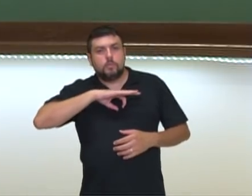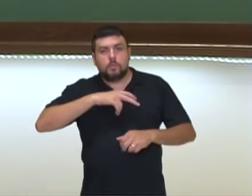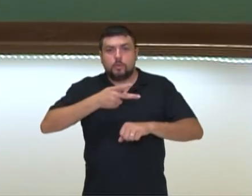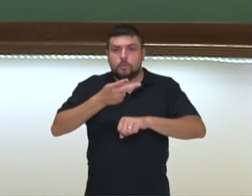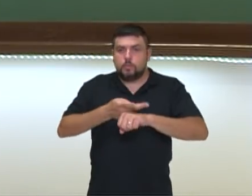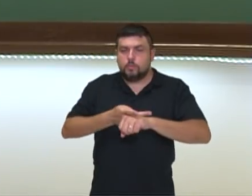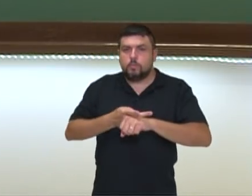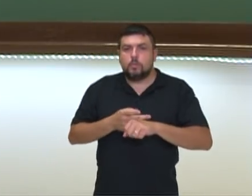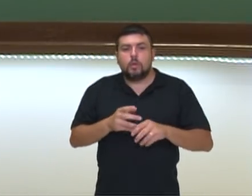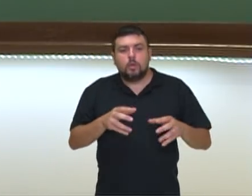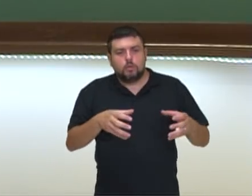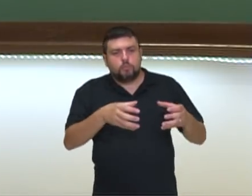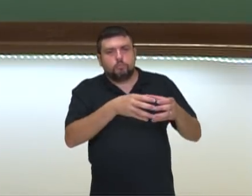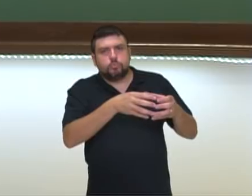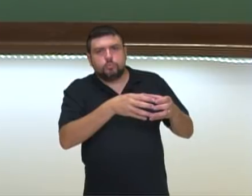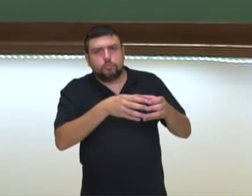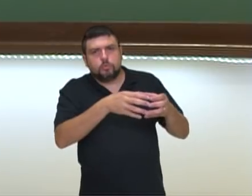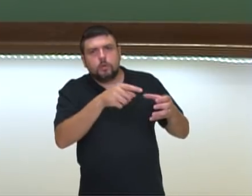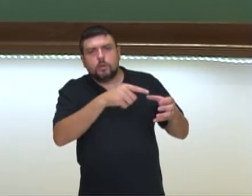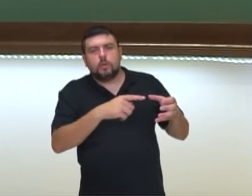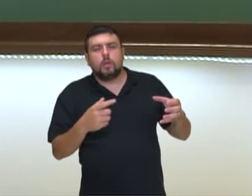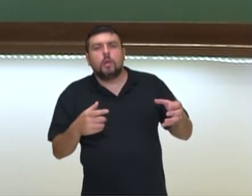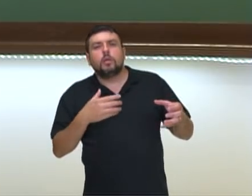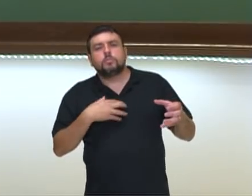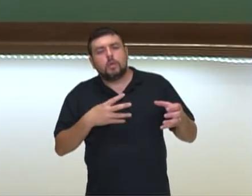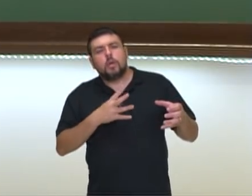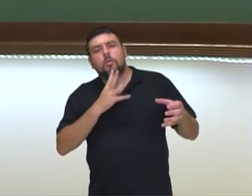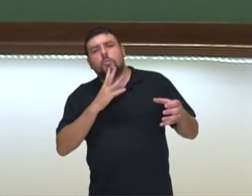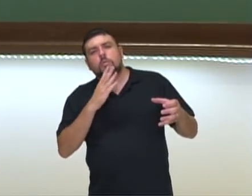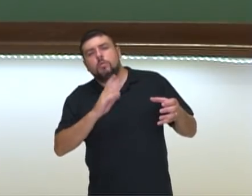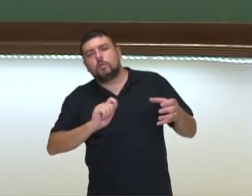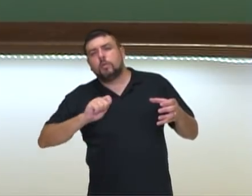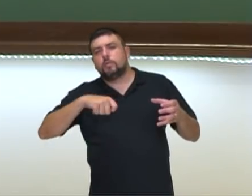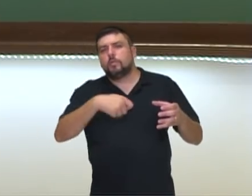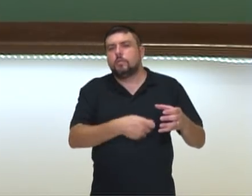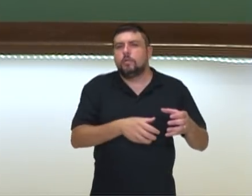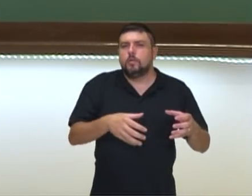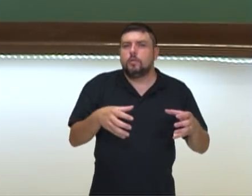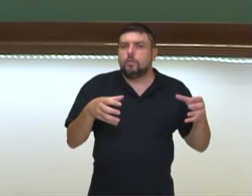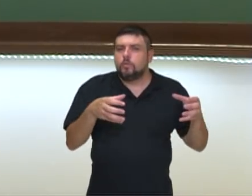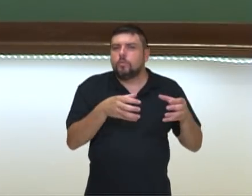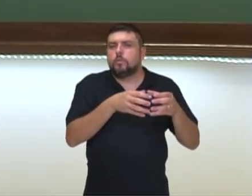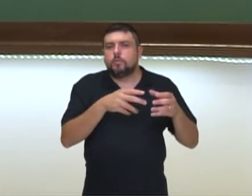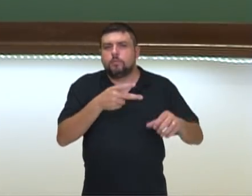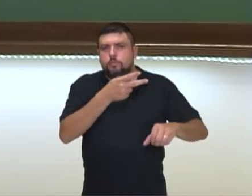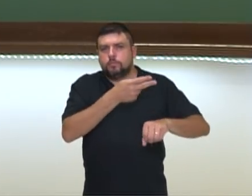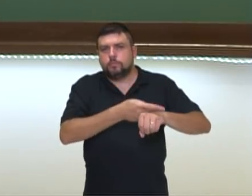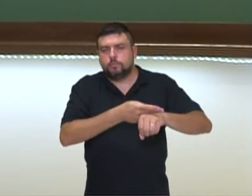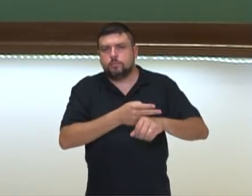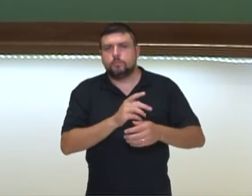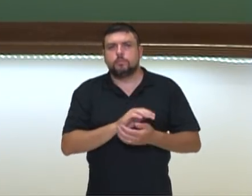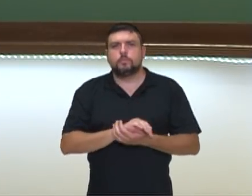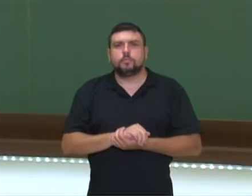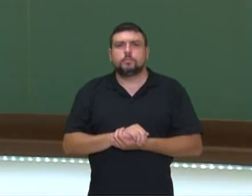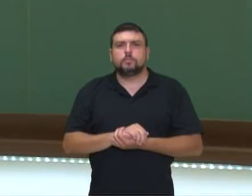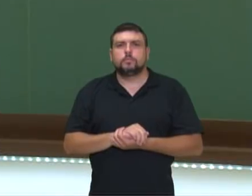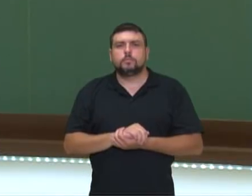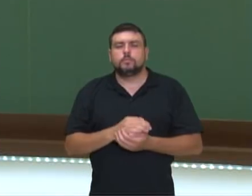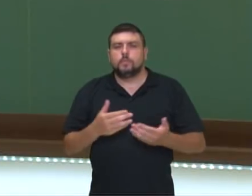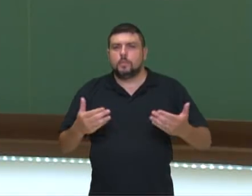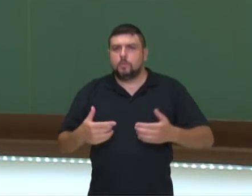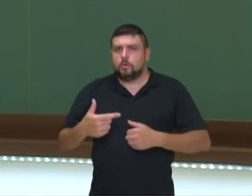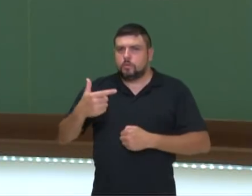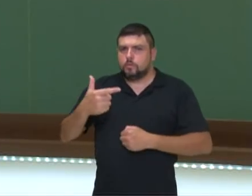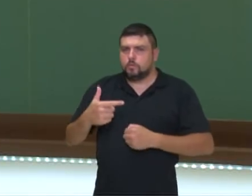geração de prata. Foi um dos primeiros resultados positivos e se tornou ainda o voleibol ainda mais conhecido no Brasil. Vamos lá para o nosso